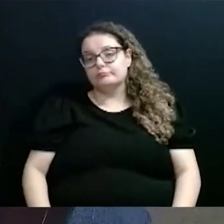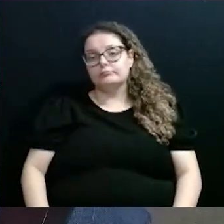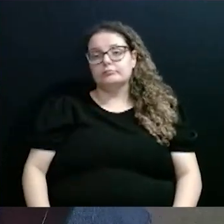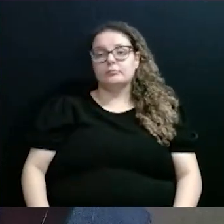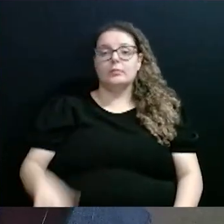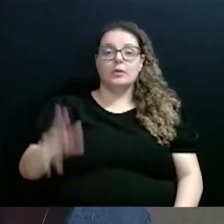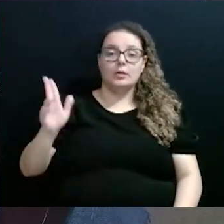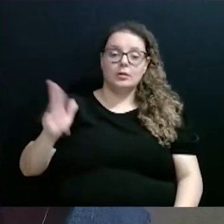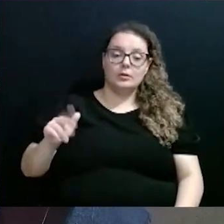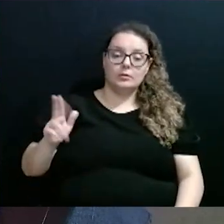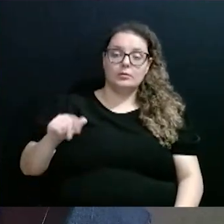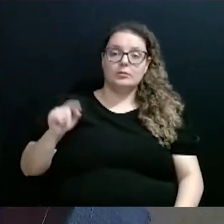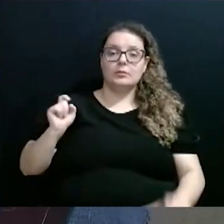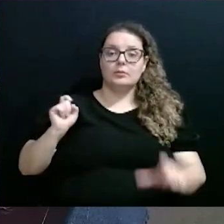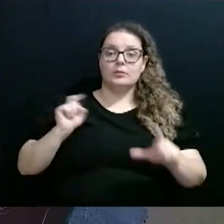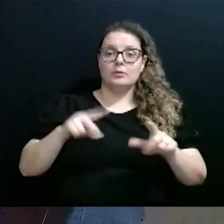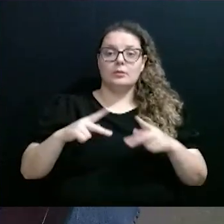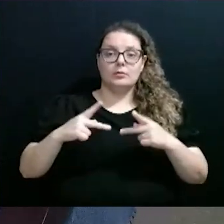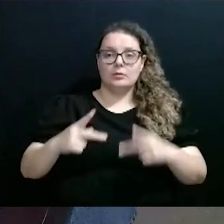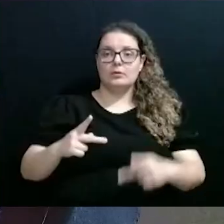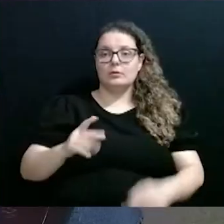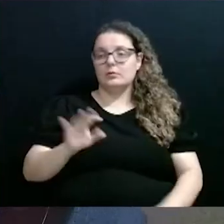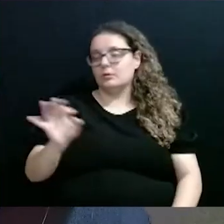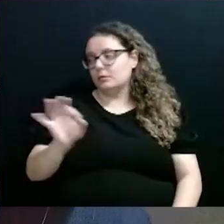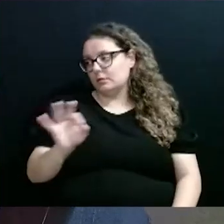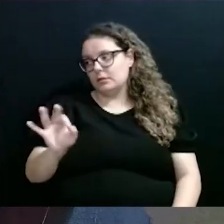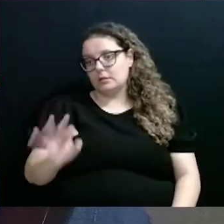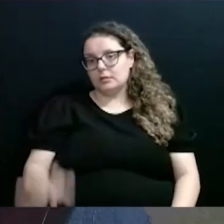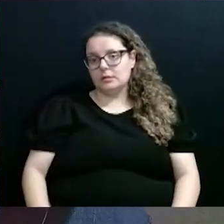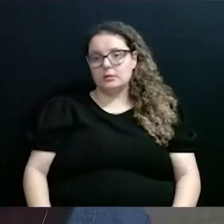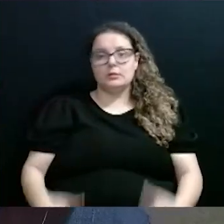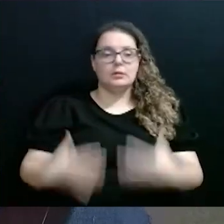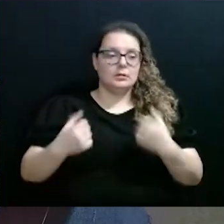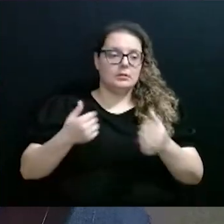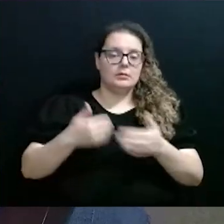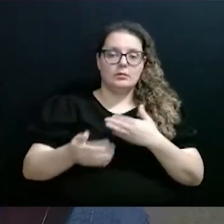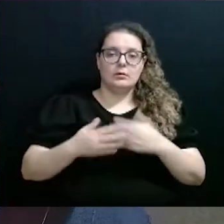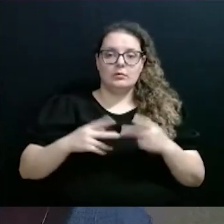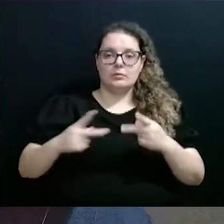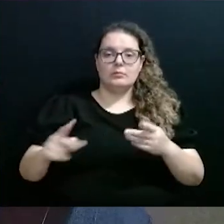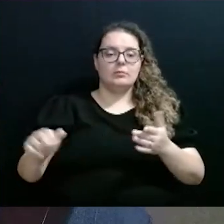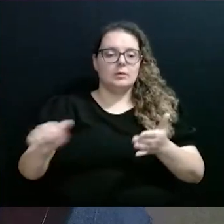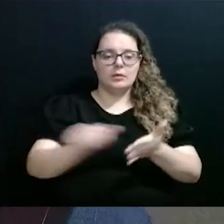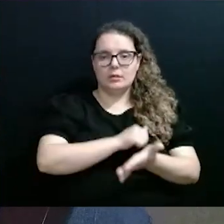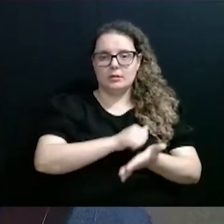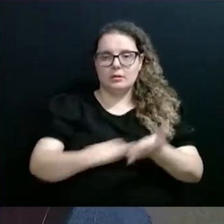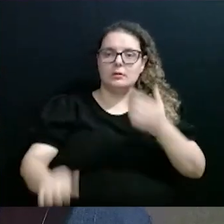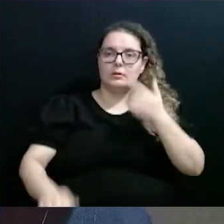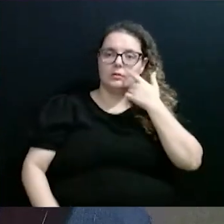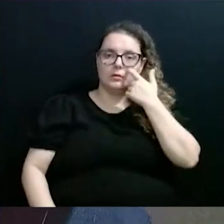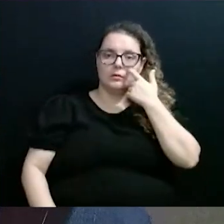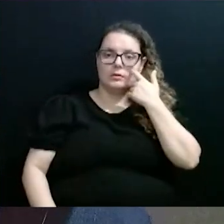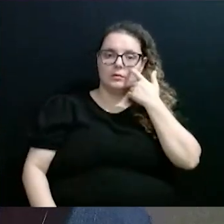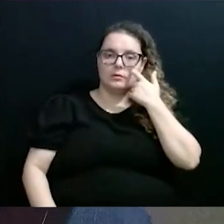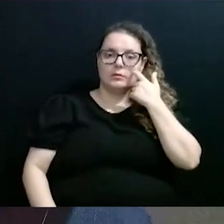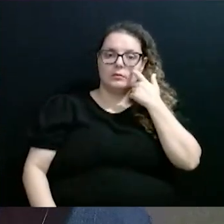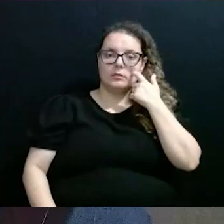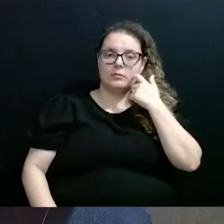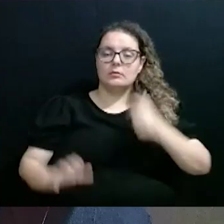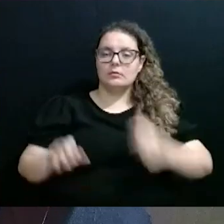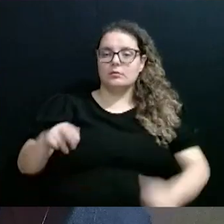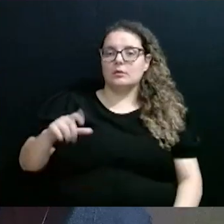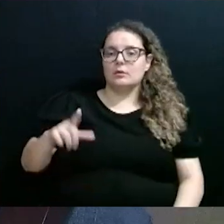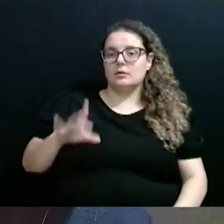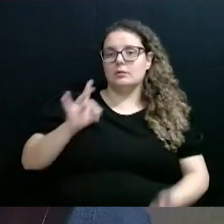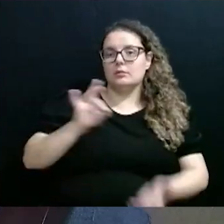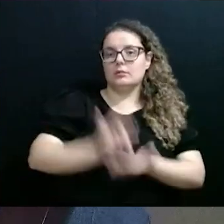nunca clicar em link absolutamente nenhum. Recebeu qualquer link, apaga, né? O canal oficial é